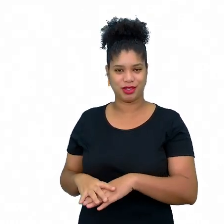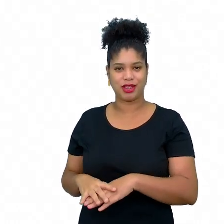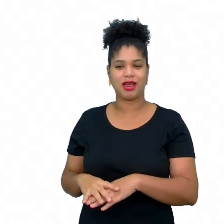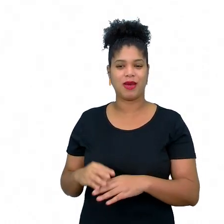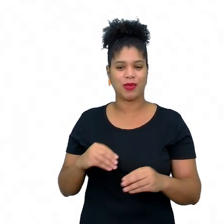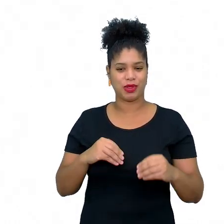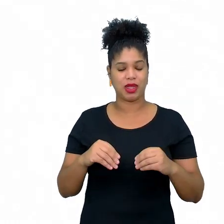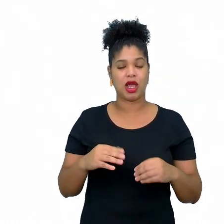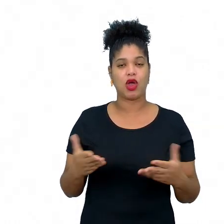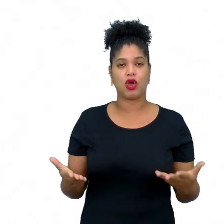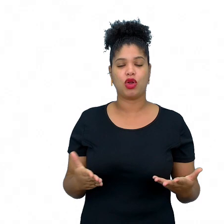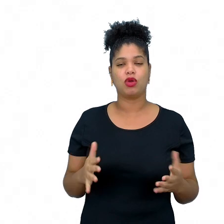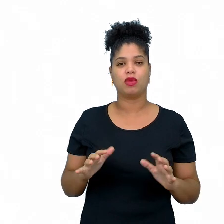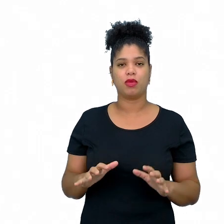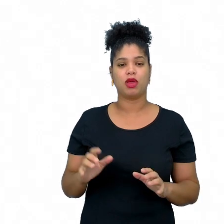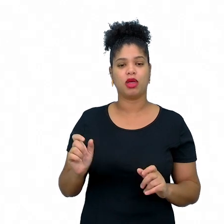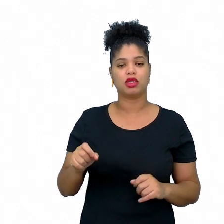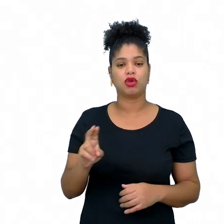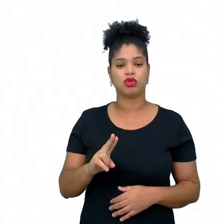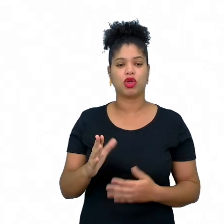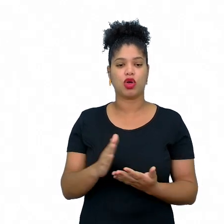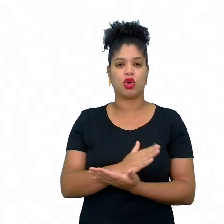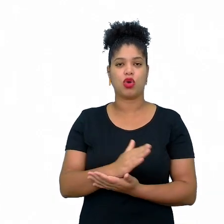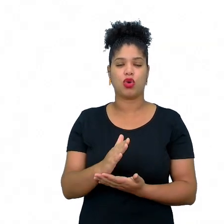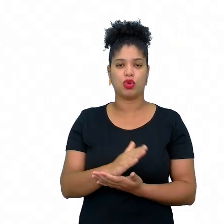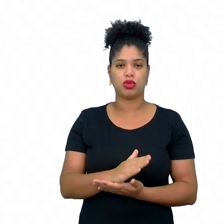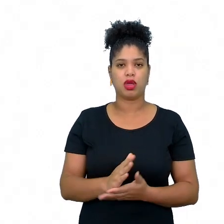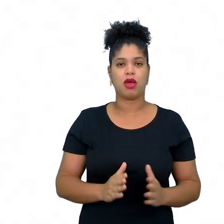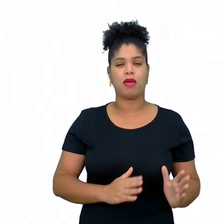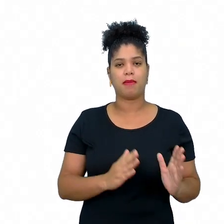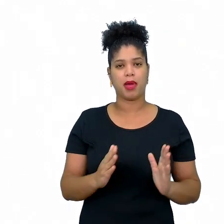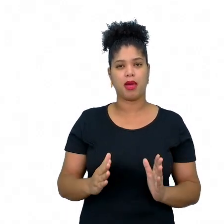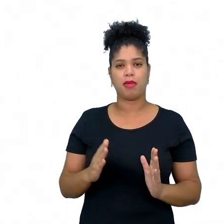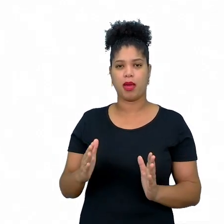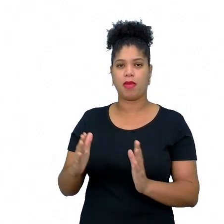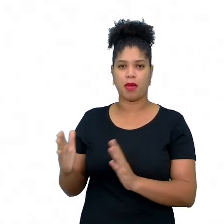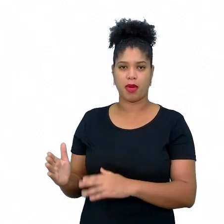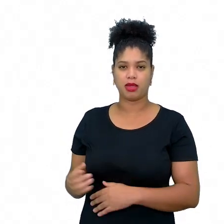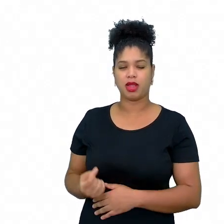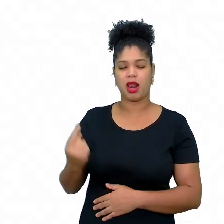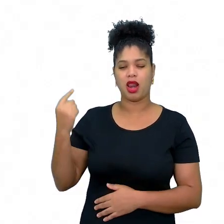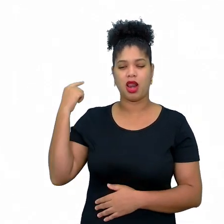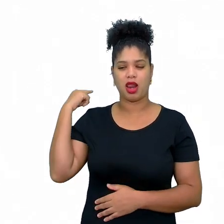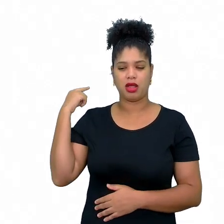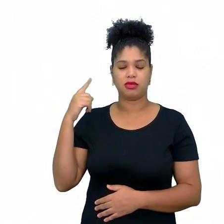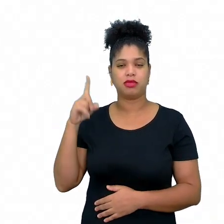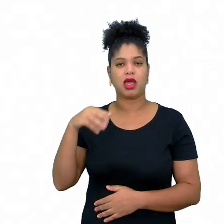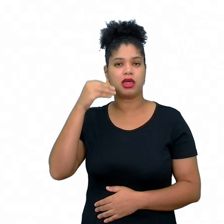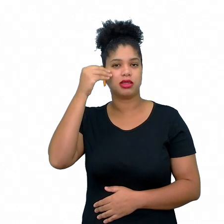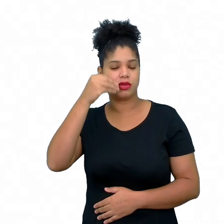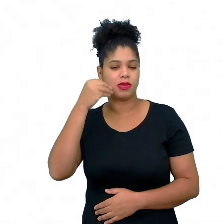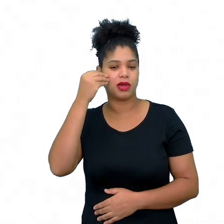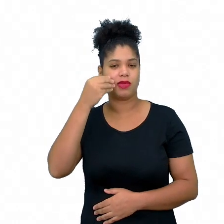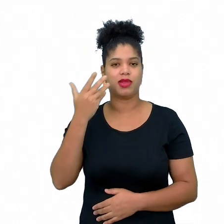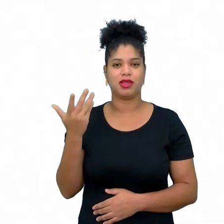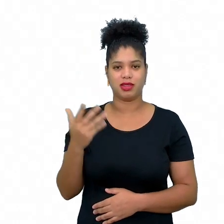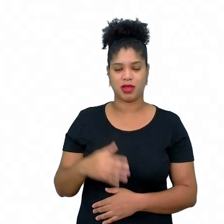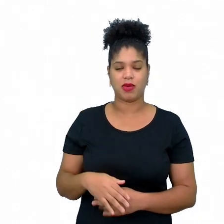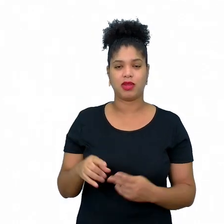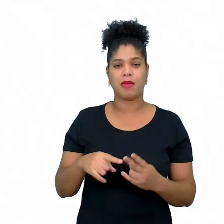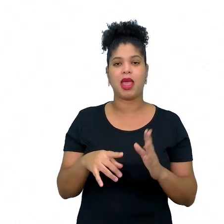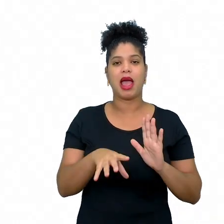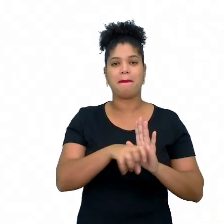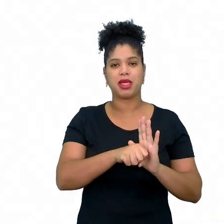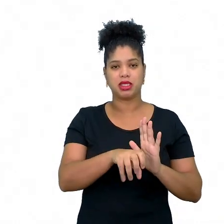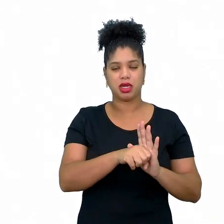podemos, nesse momento, utilizar pelo menos algumas daquelas fases que nós falamos lá atrás. A experimentação, a